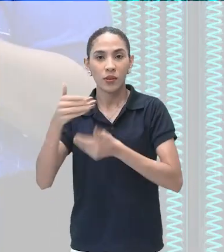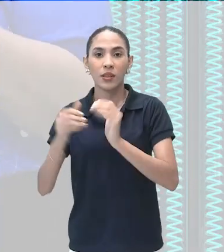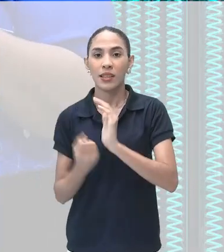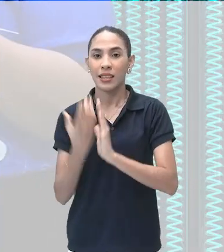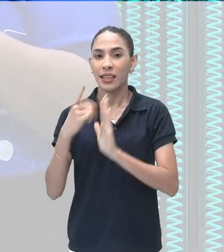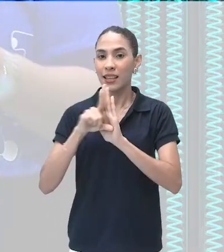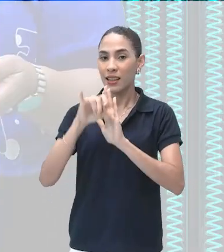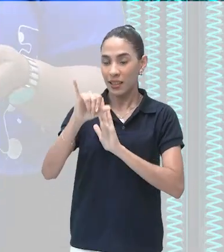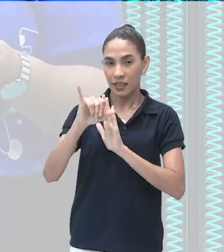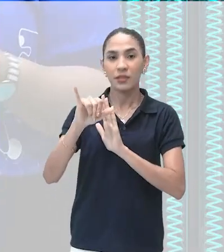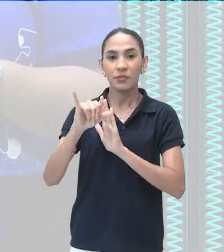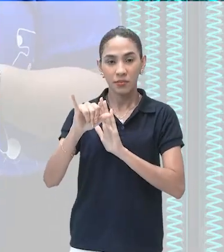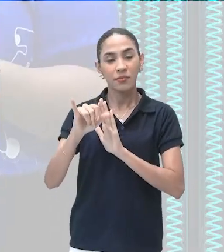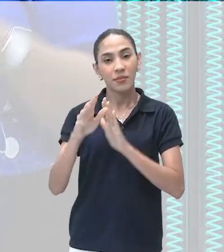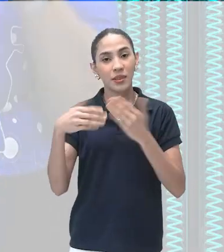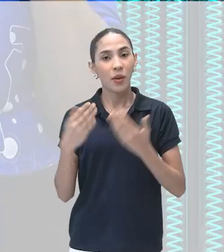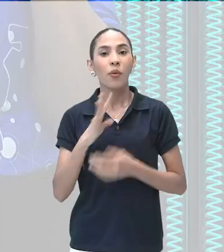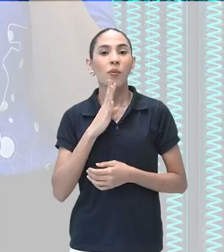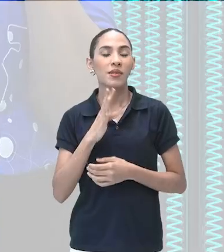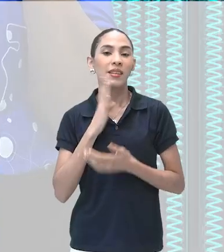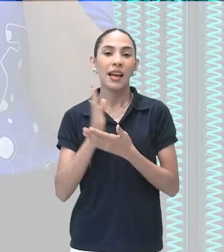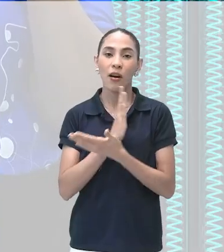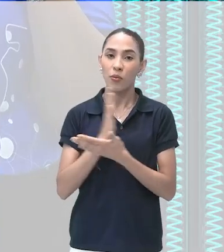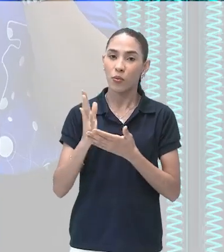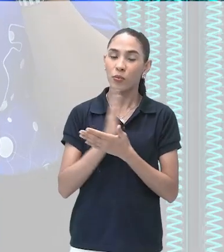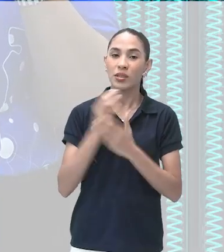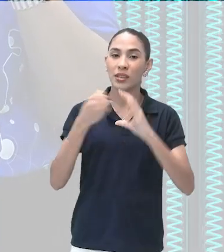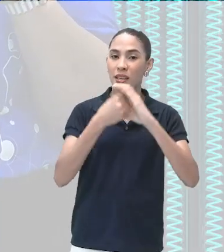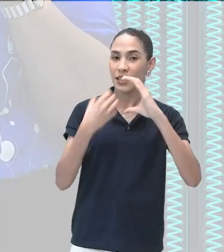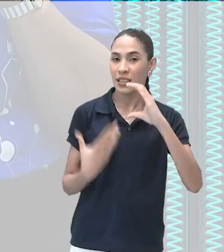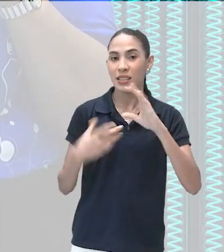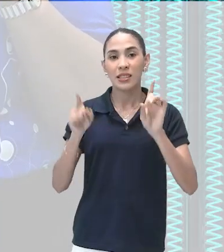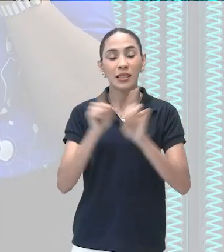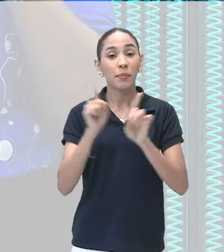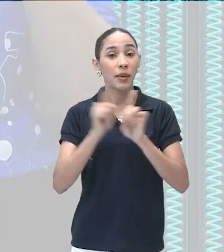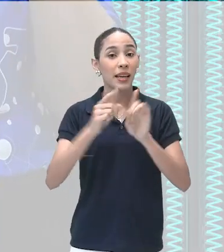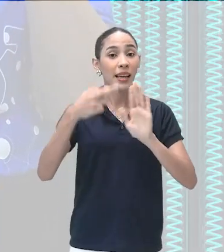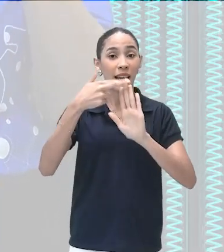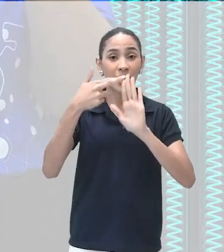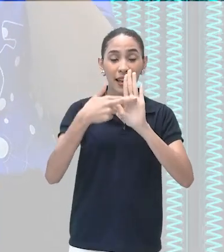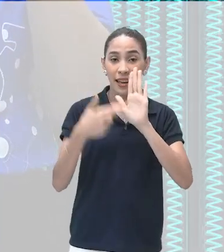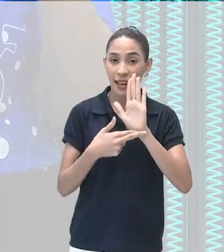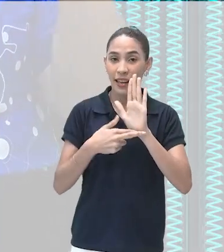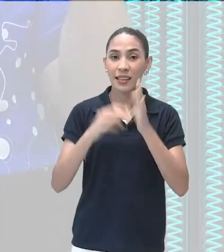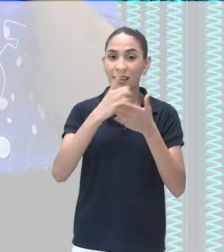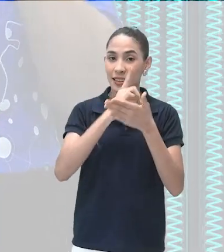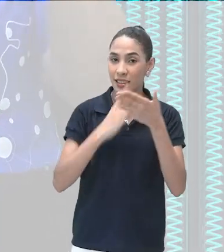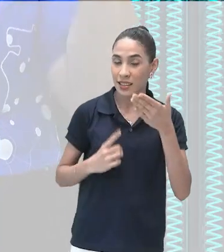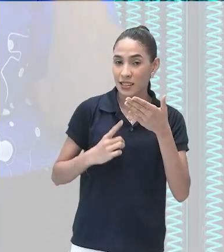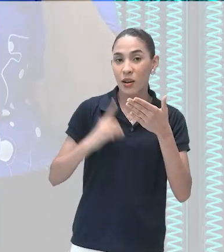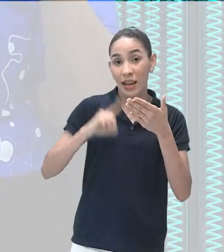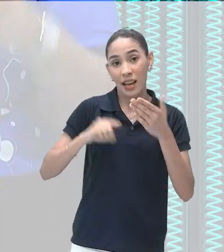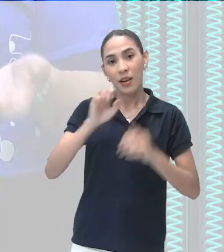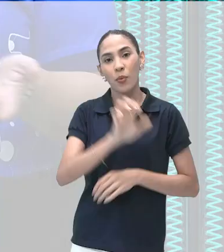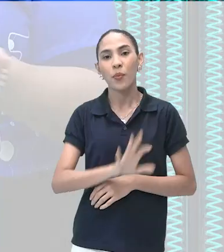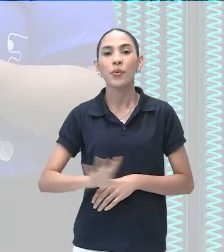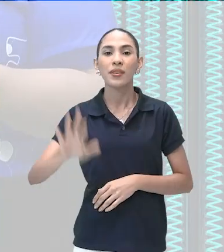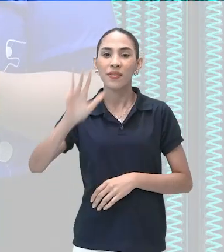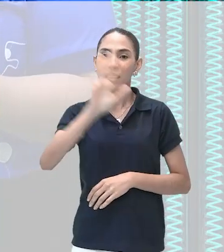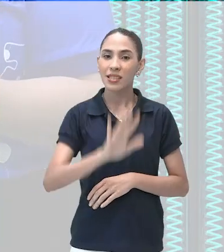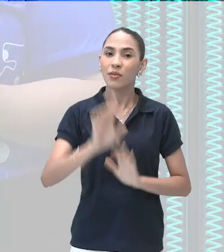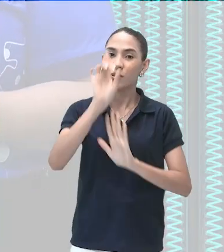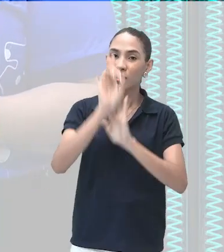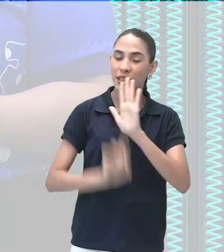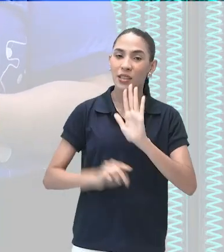leis nesse sentido. Vamos então conhecer alguns pontos, alguns princípios desta declaração que é universal sobre